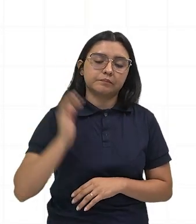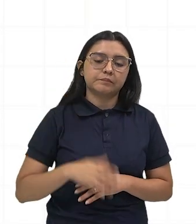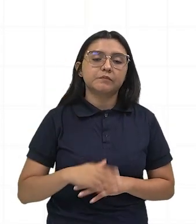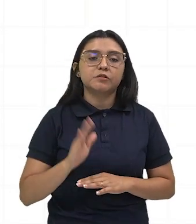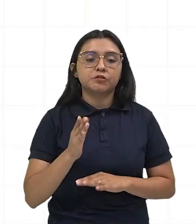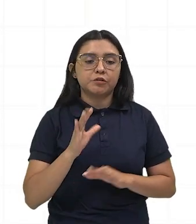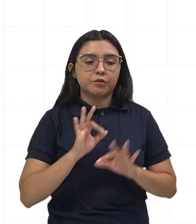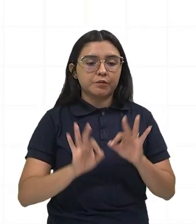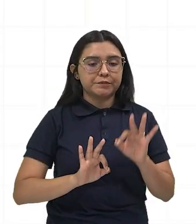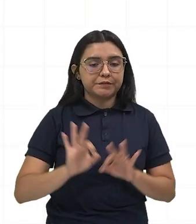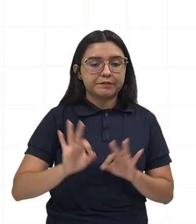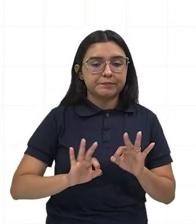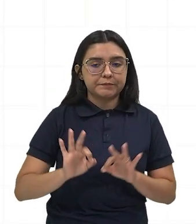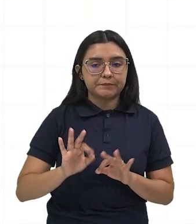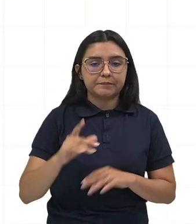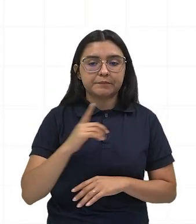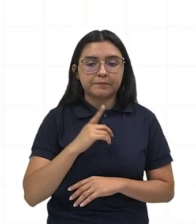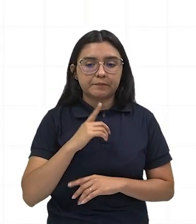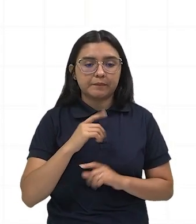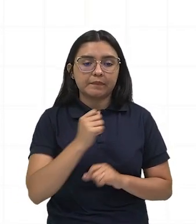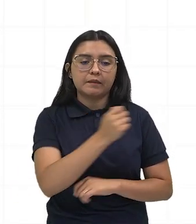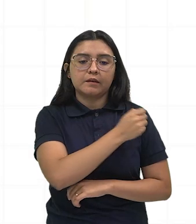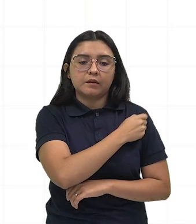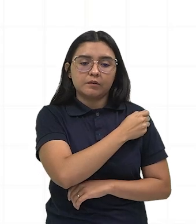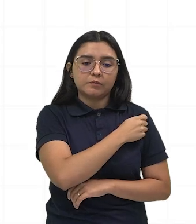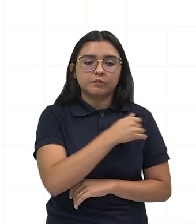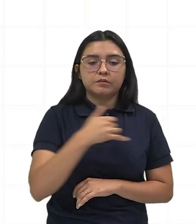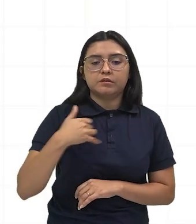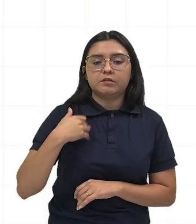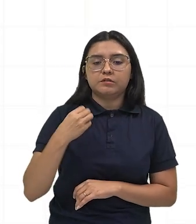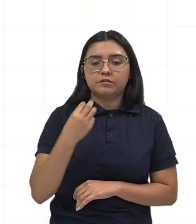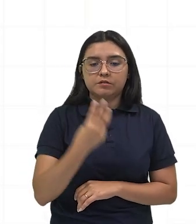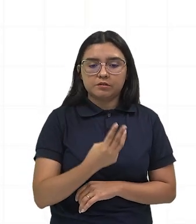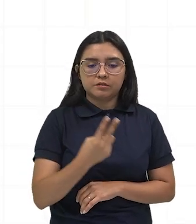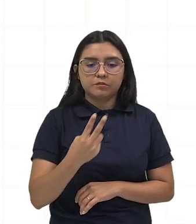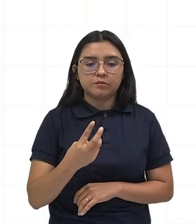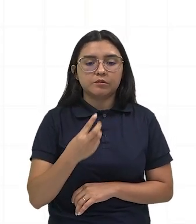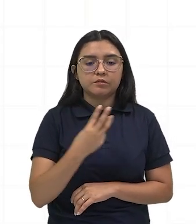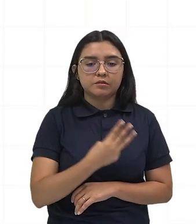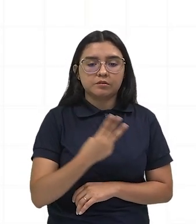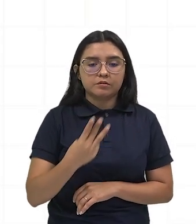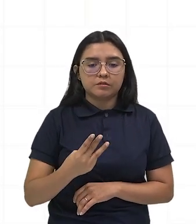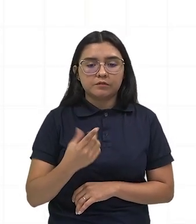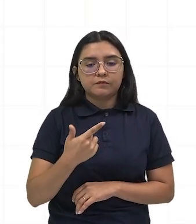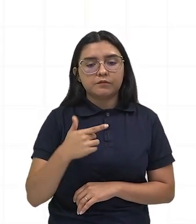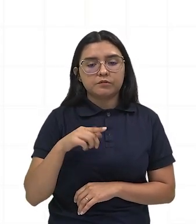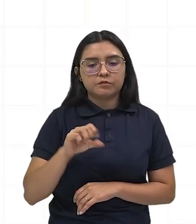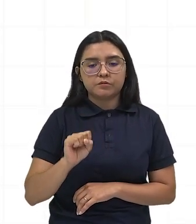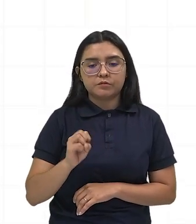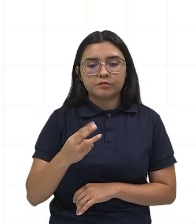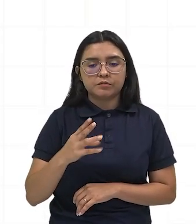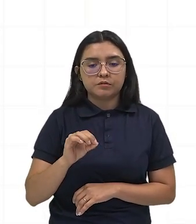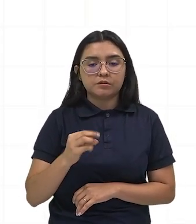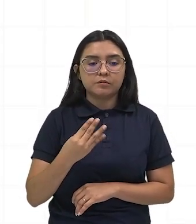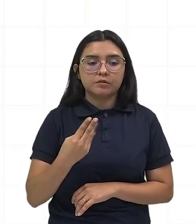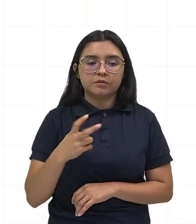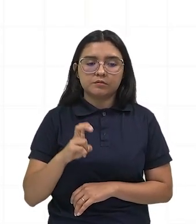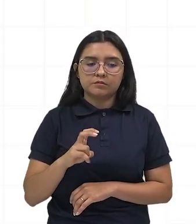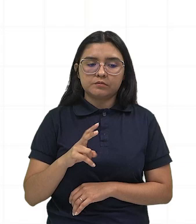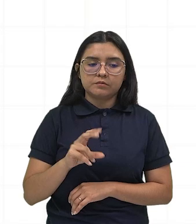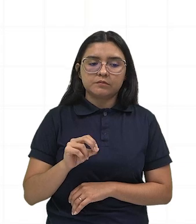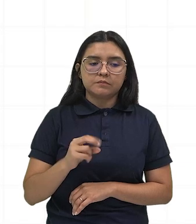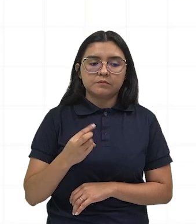já organizamos, nós temos aluno com 32 anos, com 33, com 28, com 30,